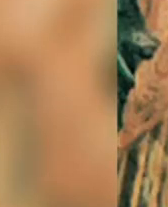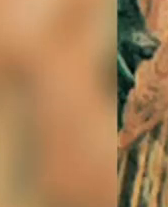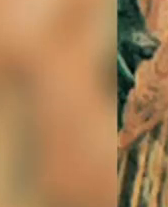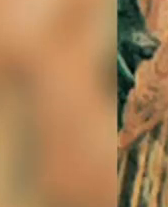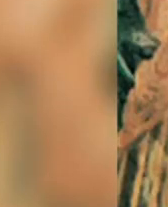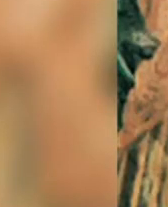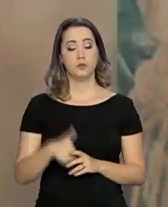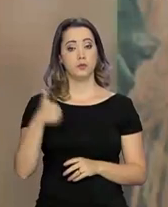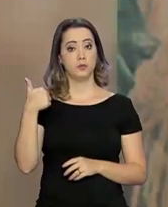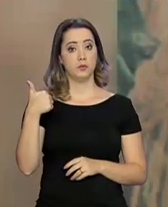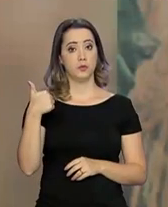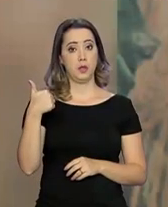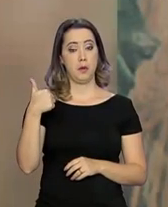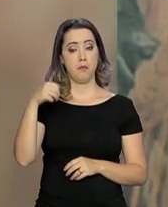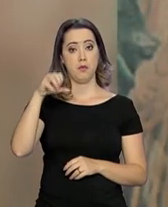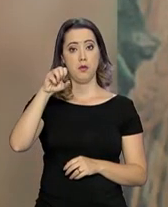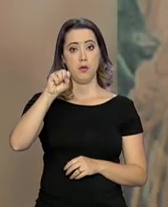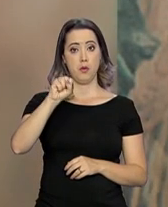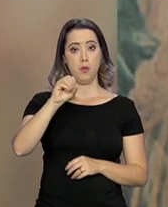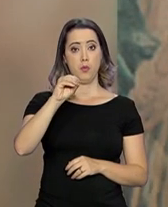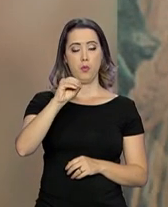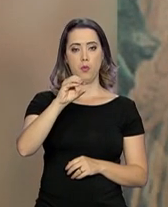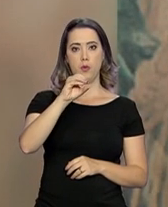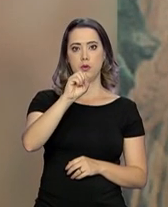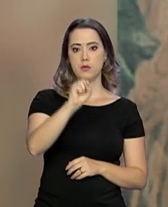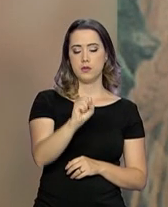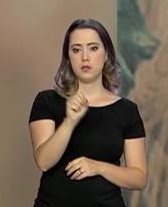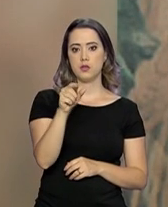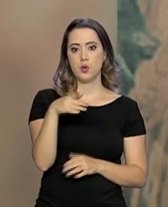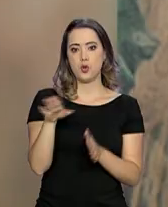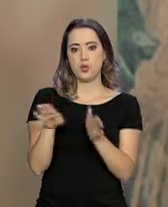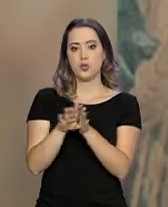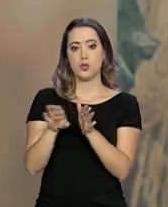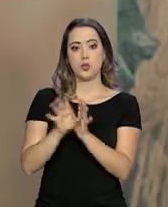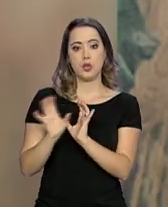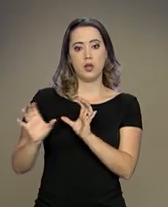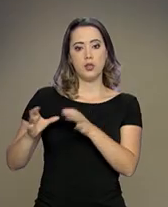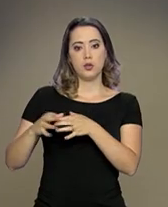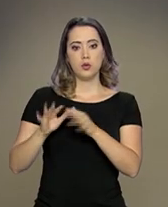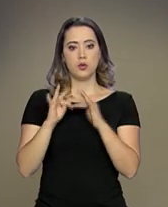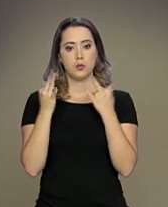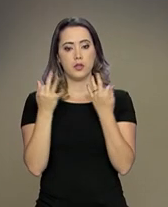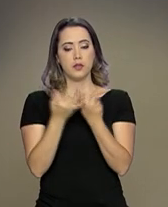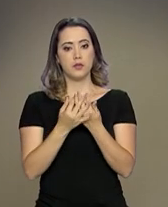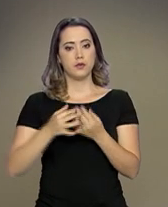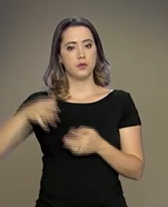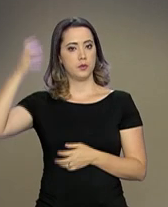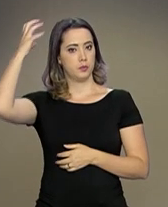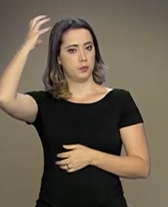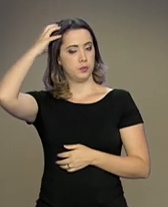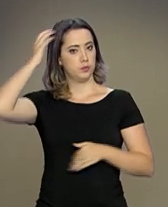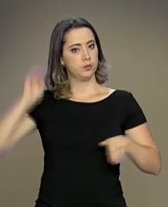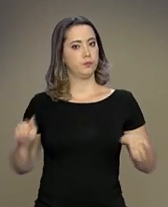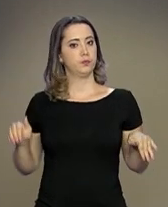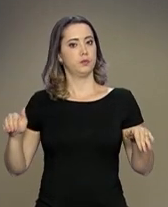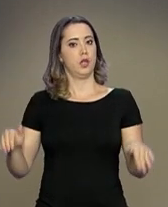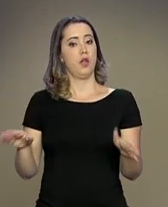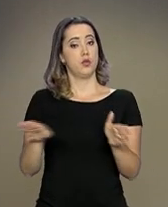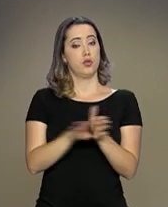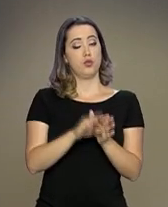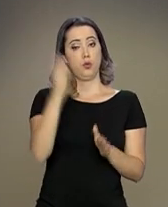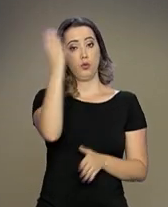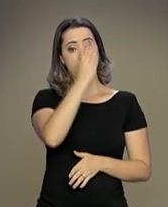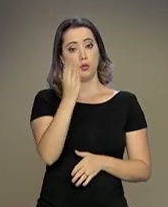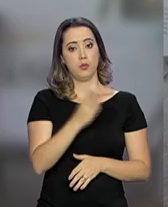Em 1808, ano de desembarque da família real no Brasil, o príncipe regente de Portugal, Dom